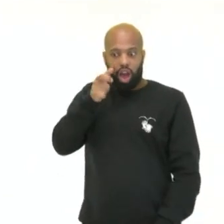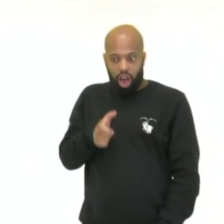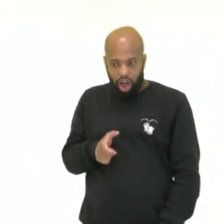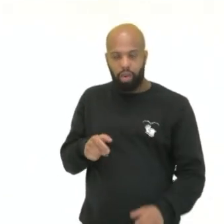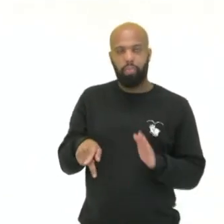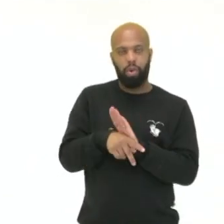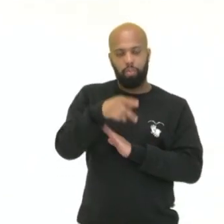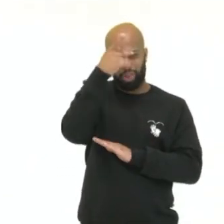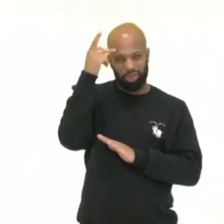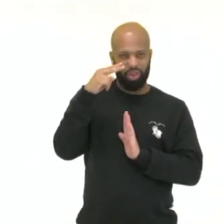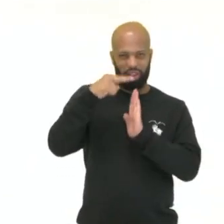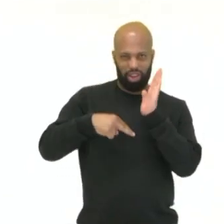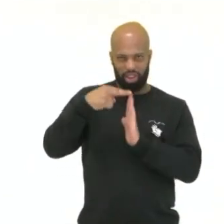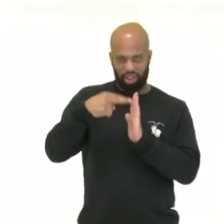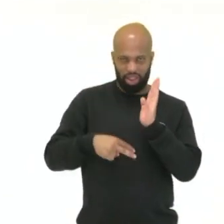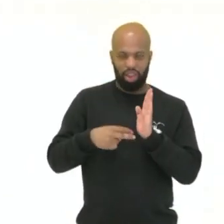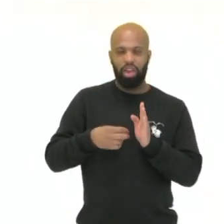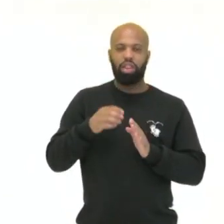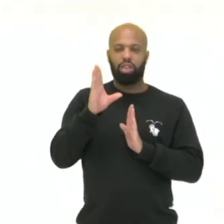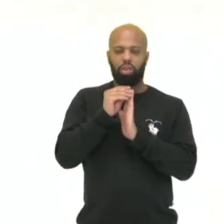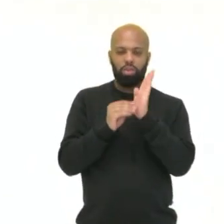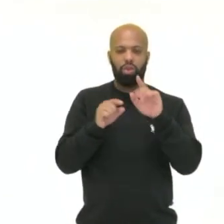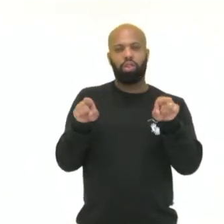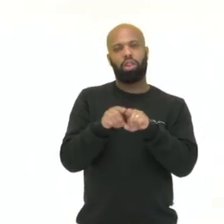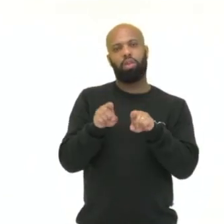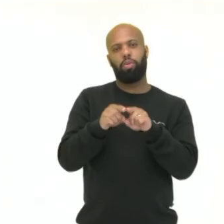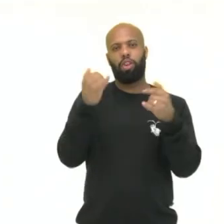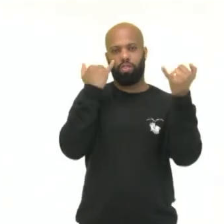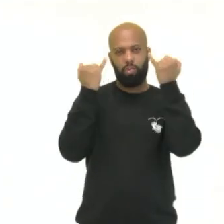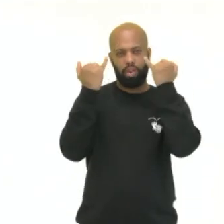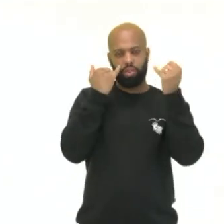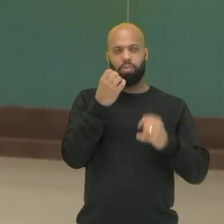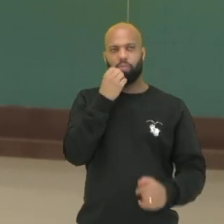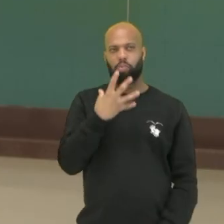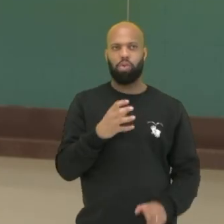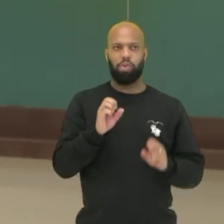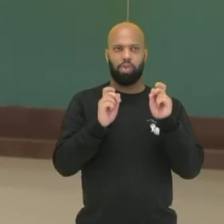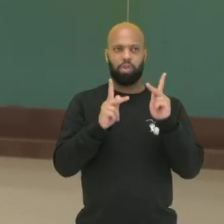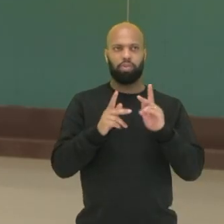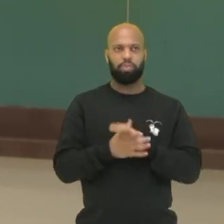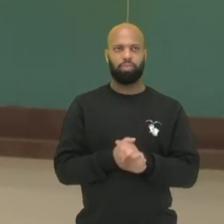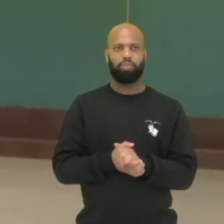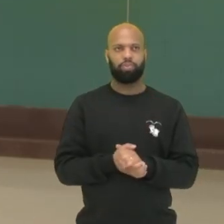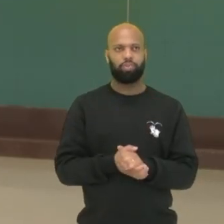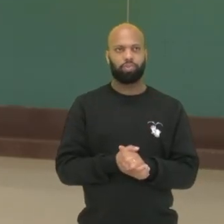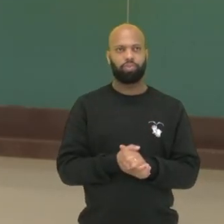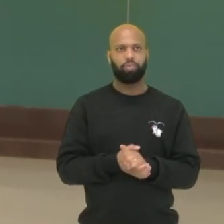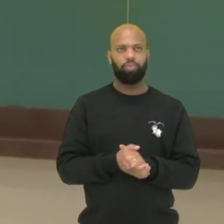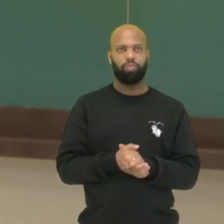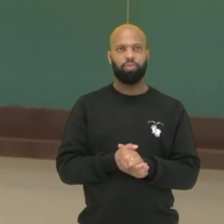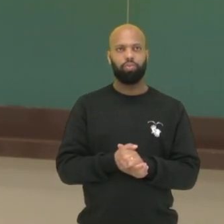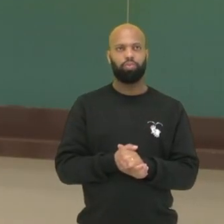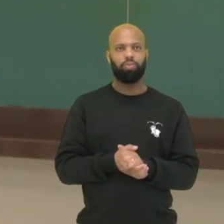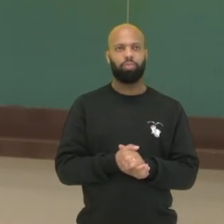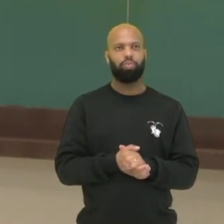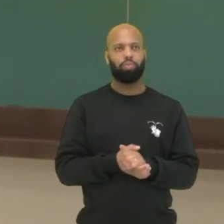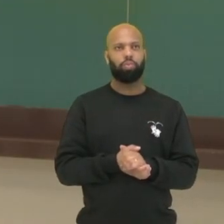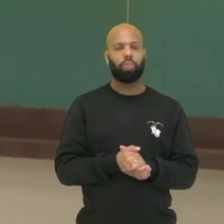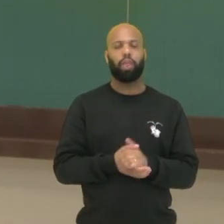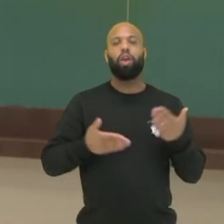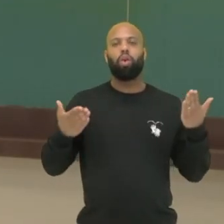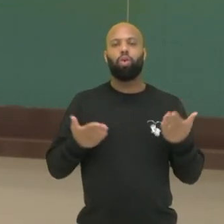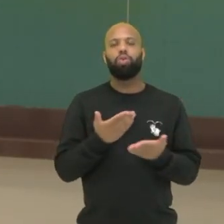conteúdo informativo. Boa, né? Falei agora, então eu retomei. Falando em retomada, né?